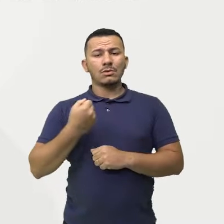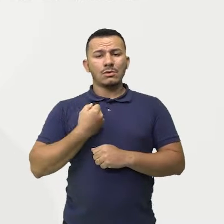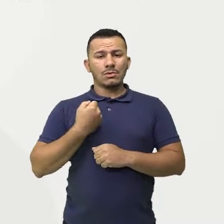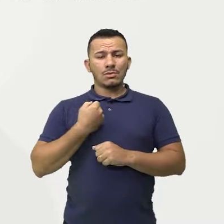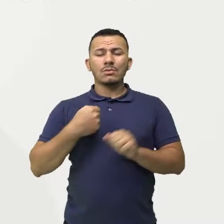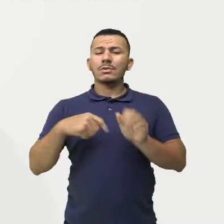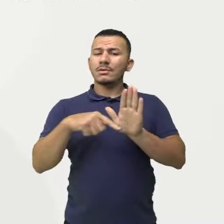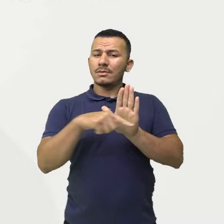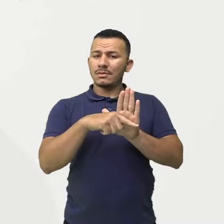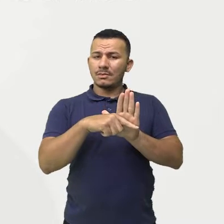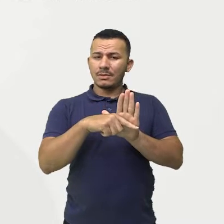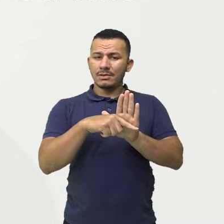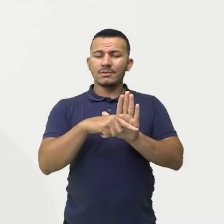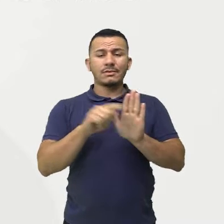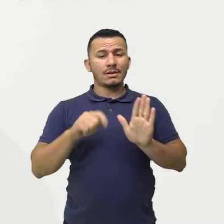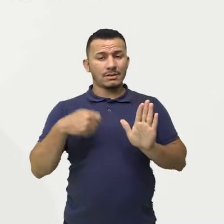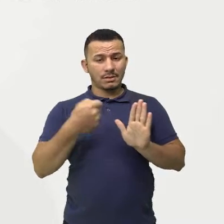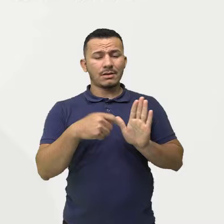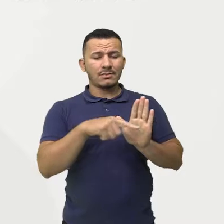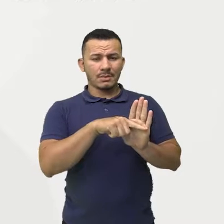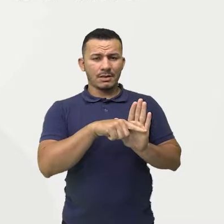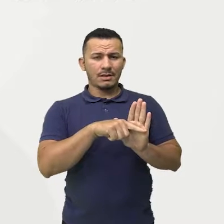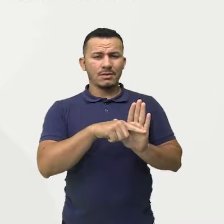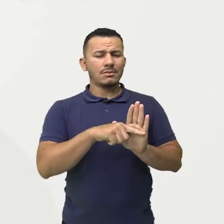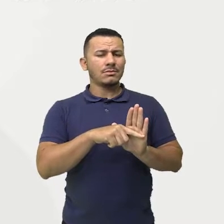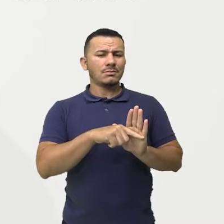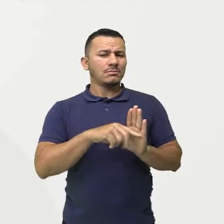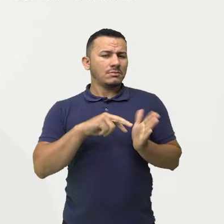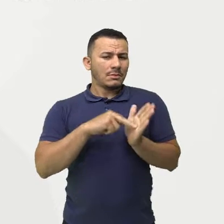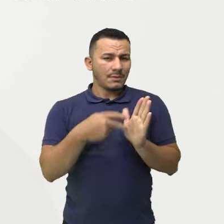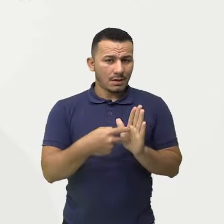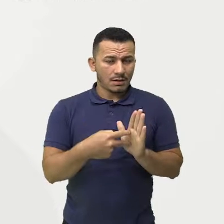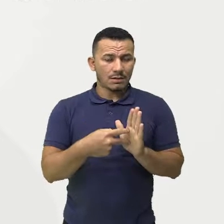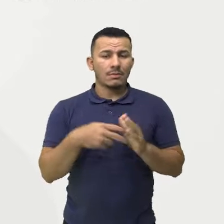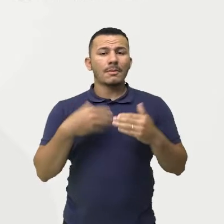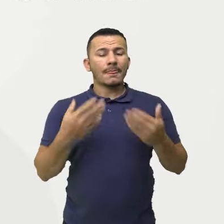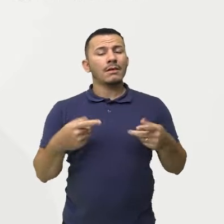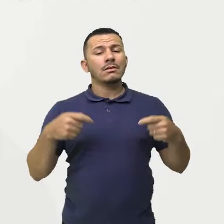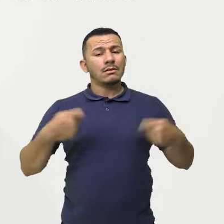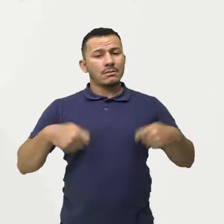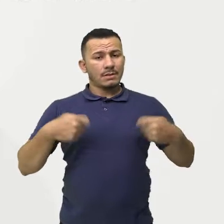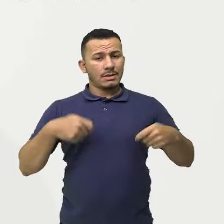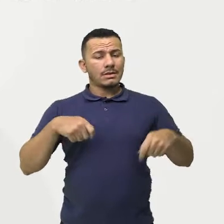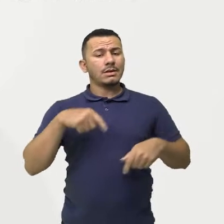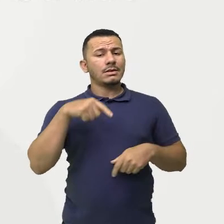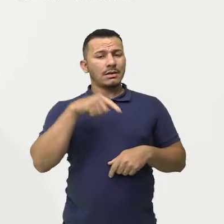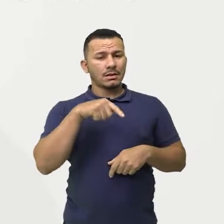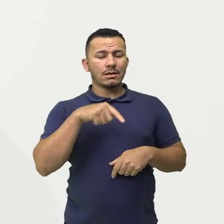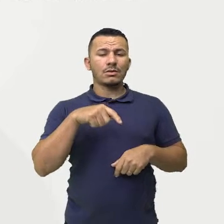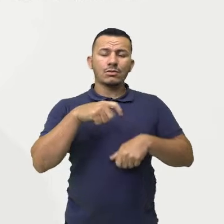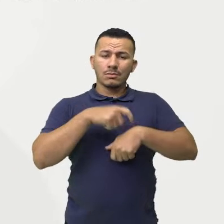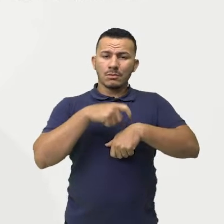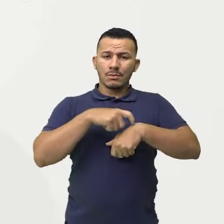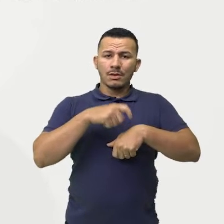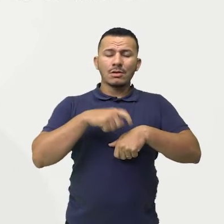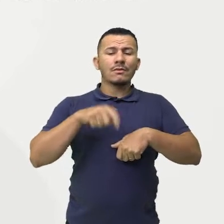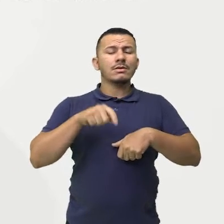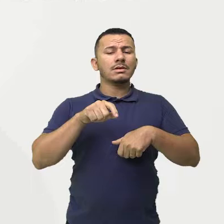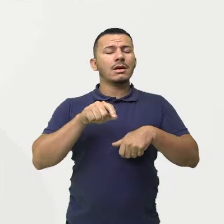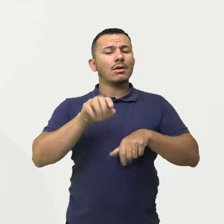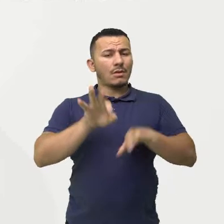pelo sinal de menos. O que significa isso? Então, obrigatoriamente, quando você vai representar um